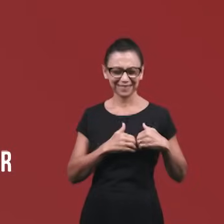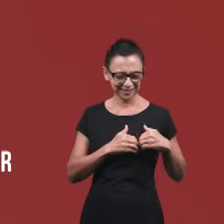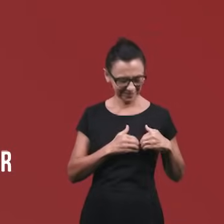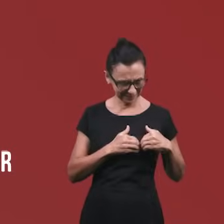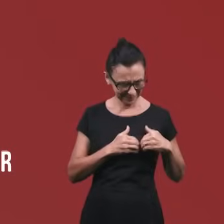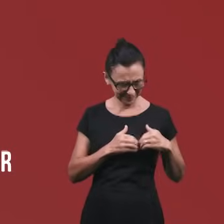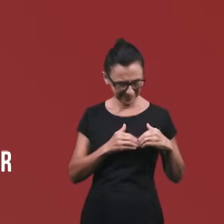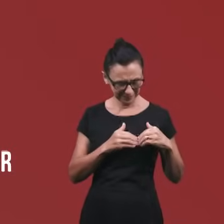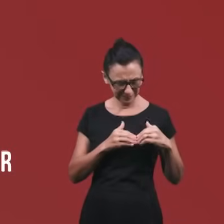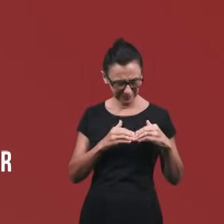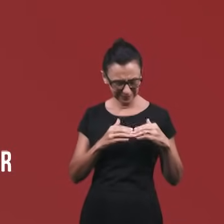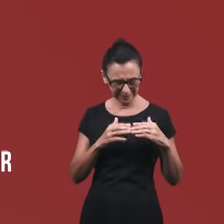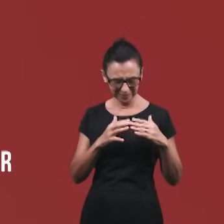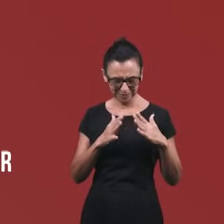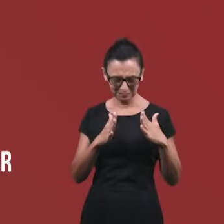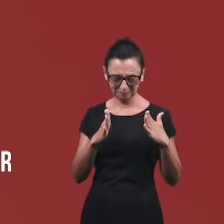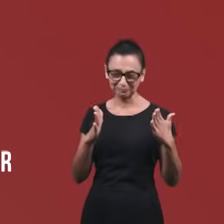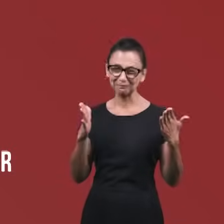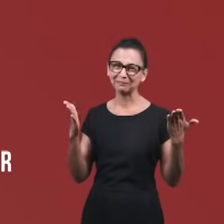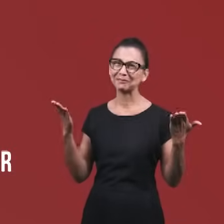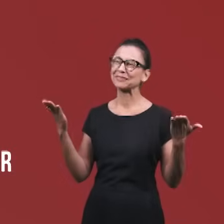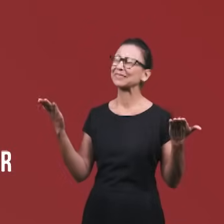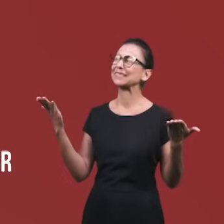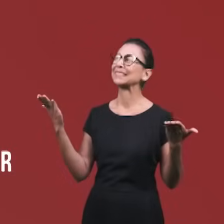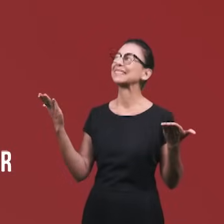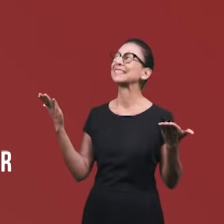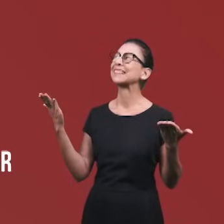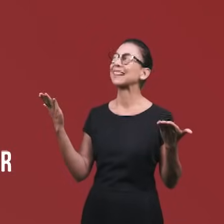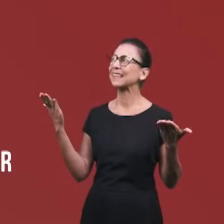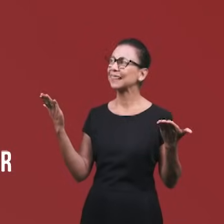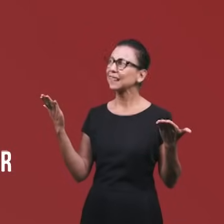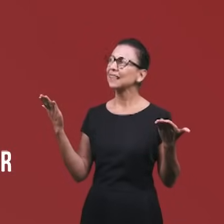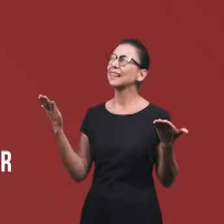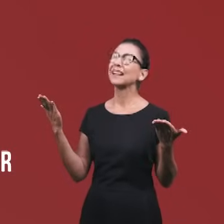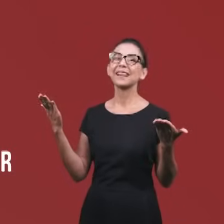então abrir o meu